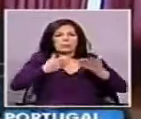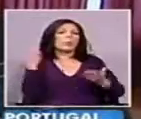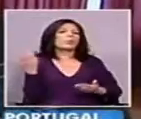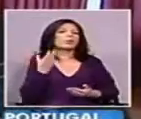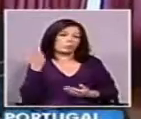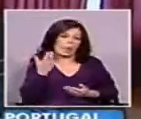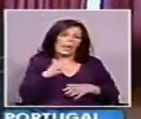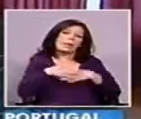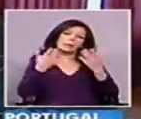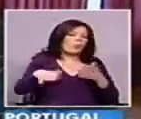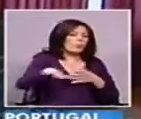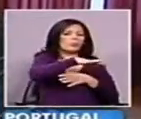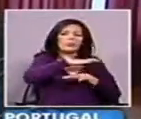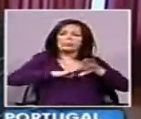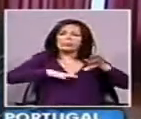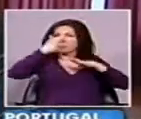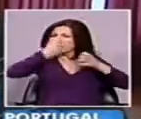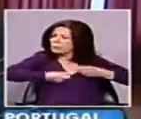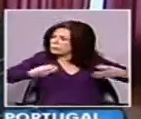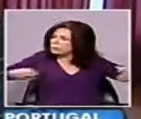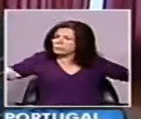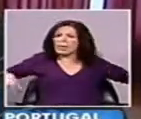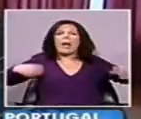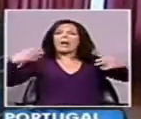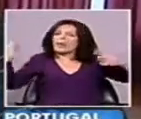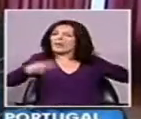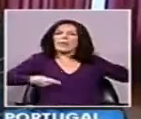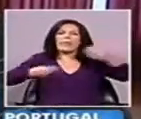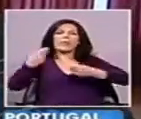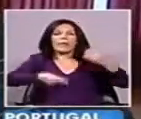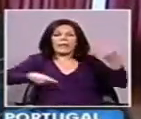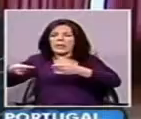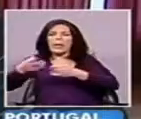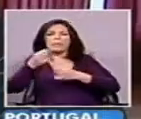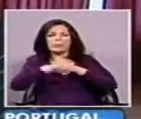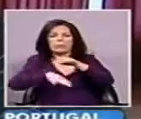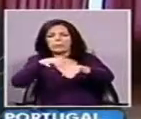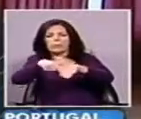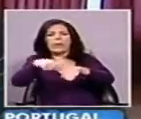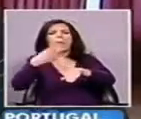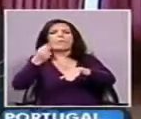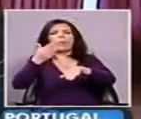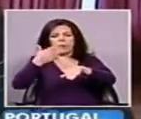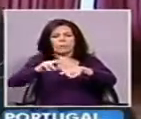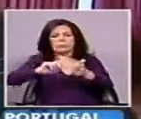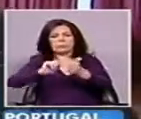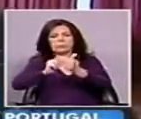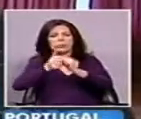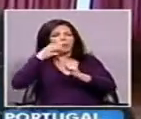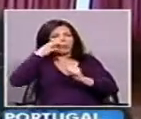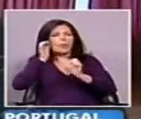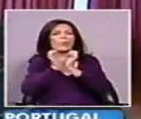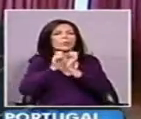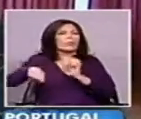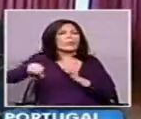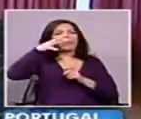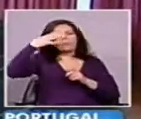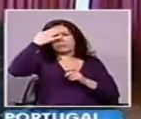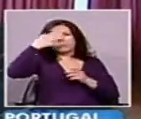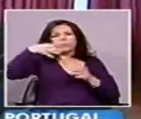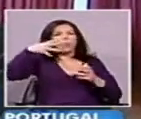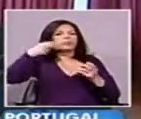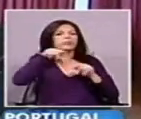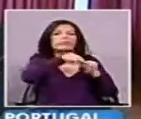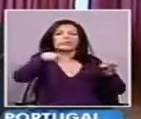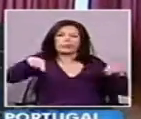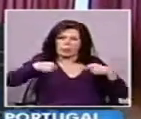ideia de que a produção artística dá muito espaço e um espaço muito privilegiado à transformação social. E estes projetos